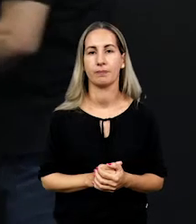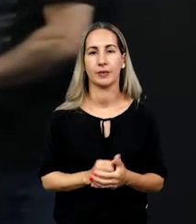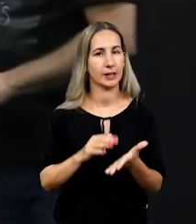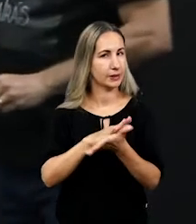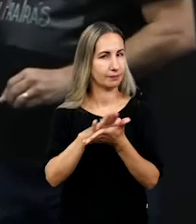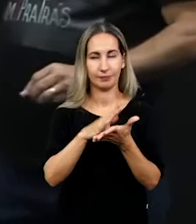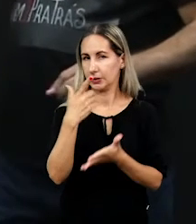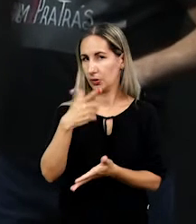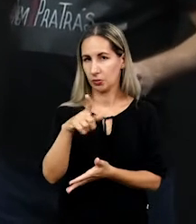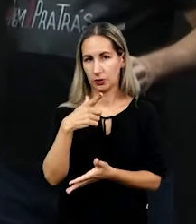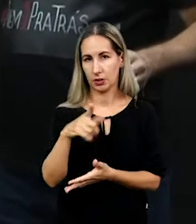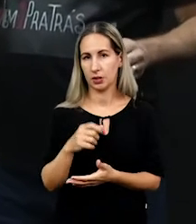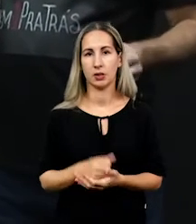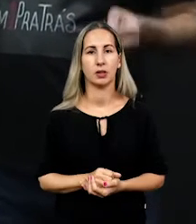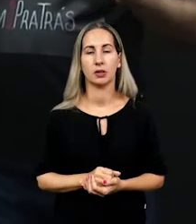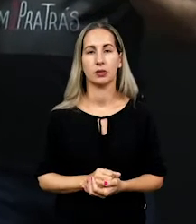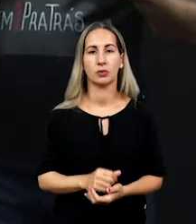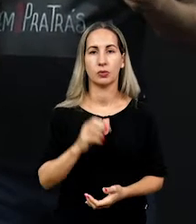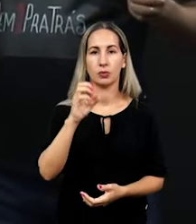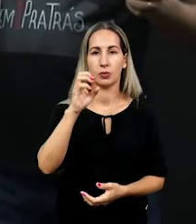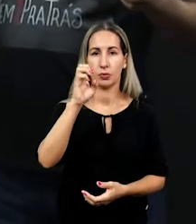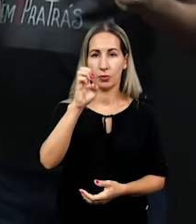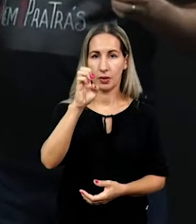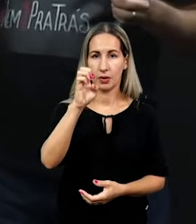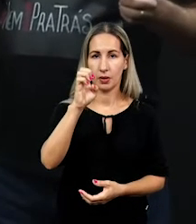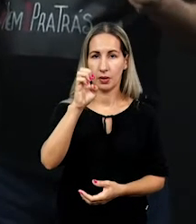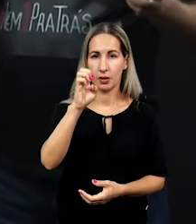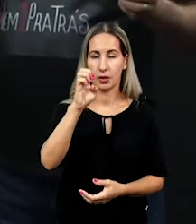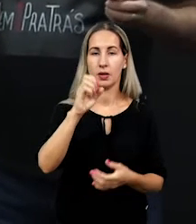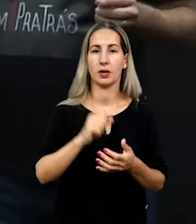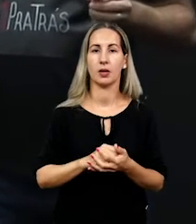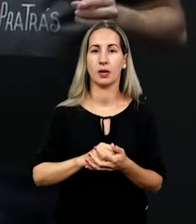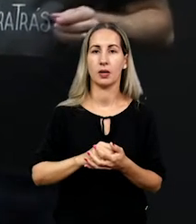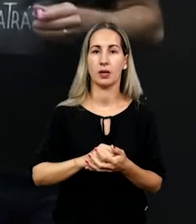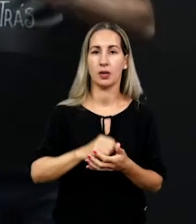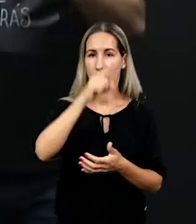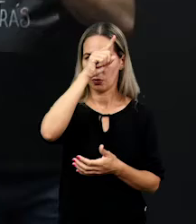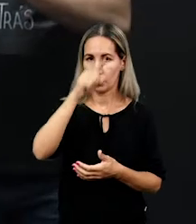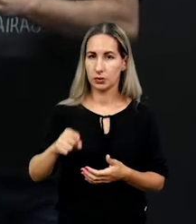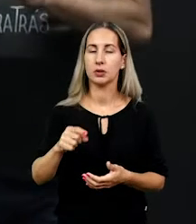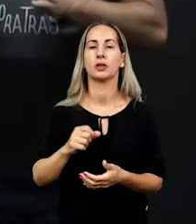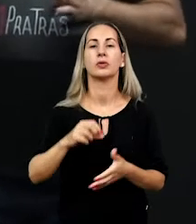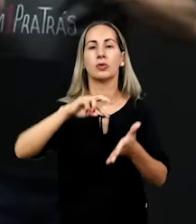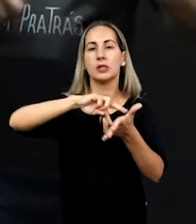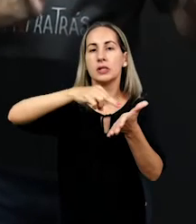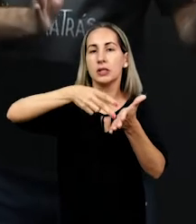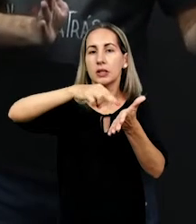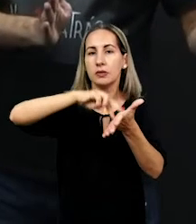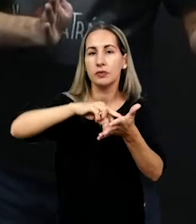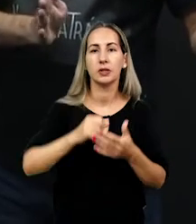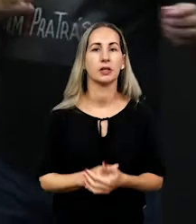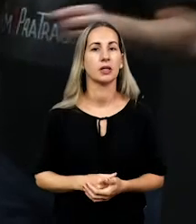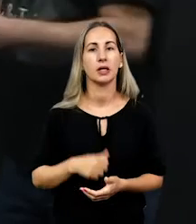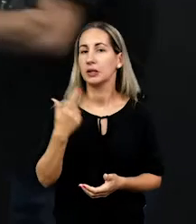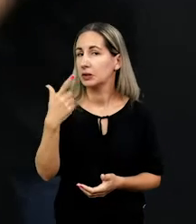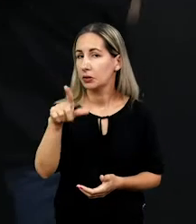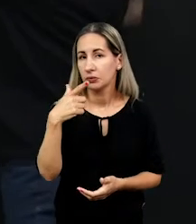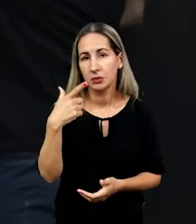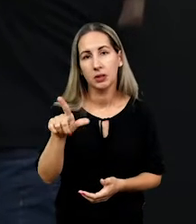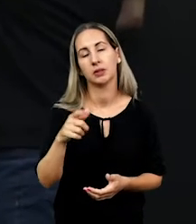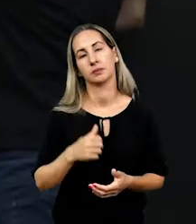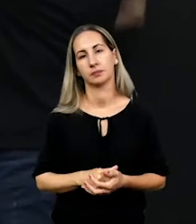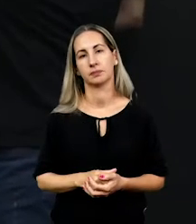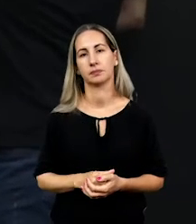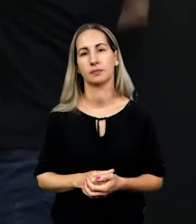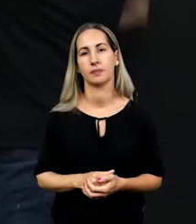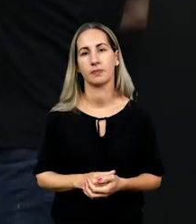não existe. Esse símbolo do E maiúsculo ao contrário, com o traço cortando ele, tá? Significa que não existe.